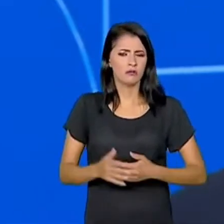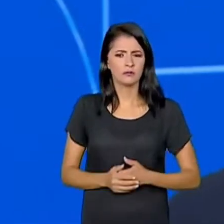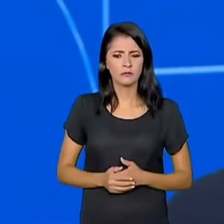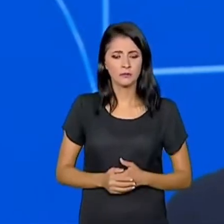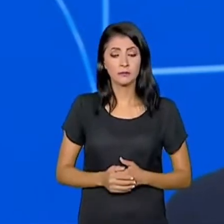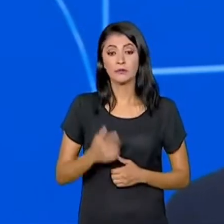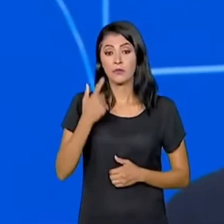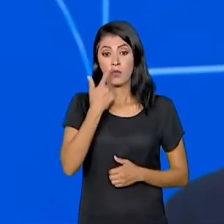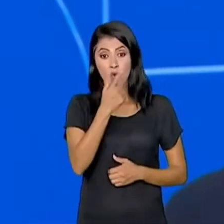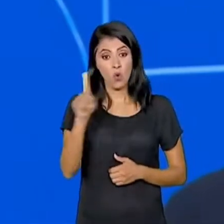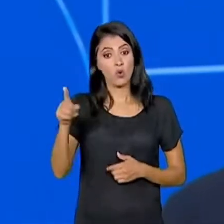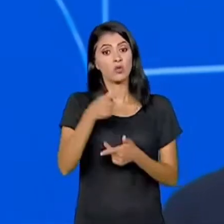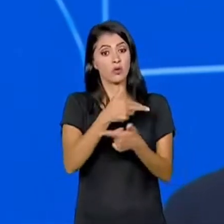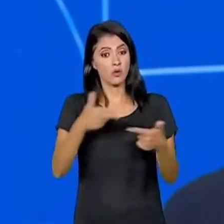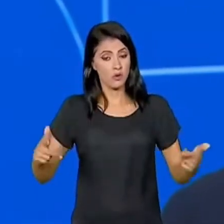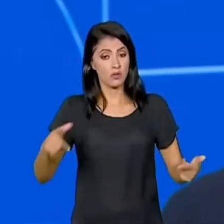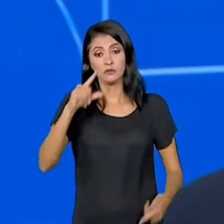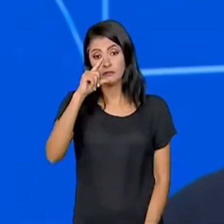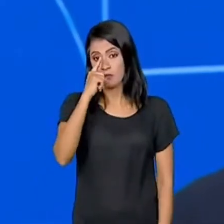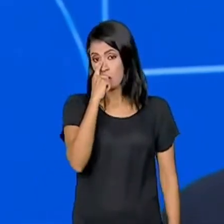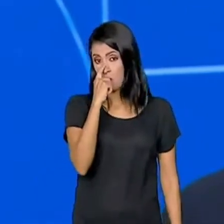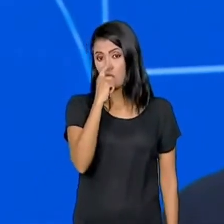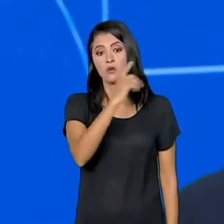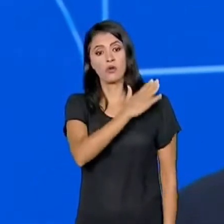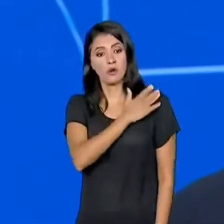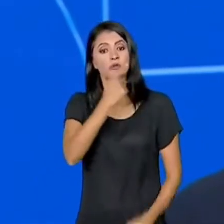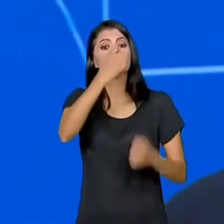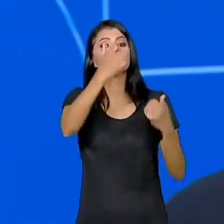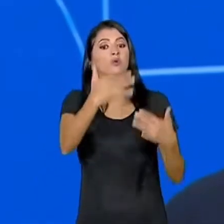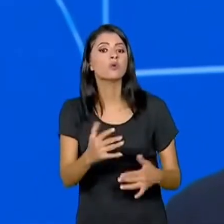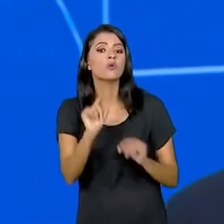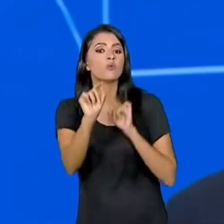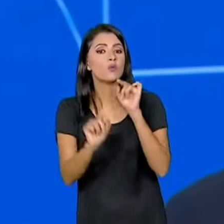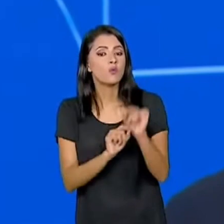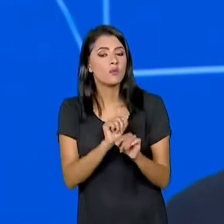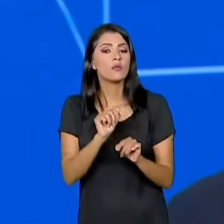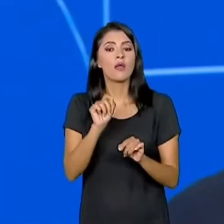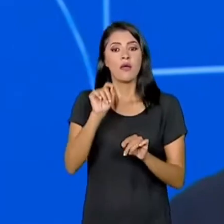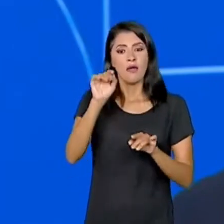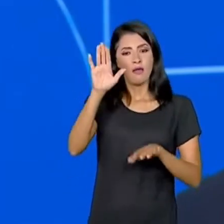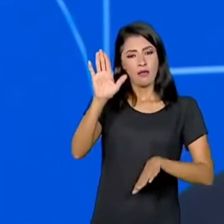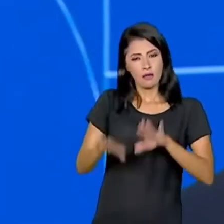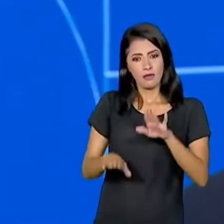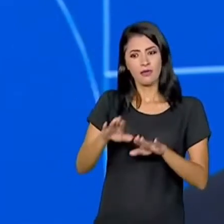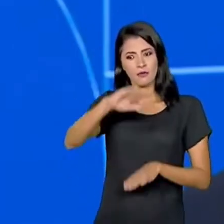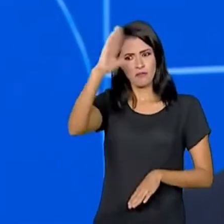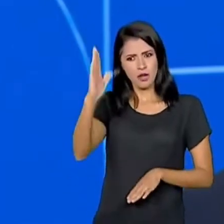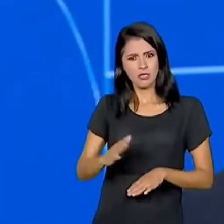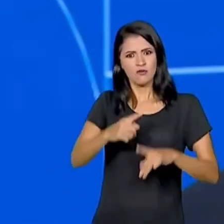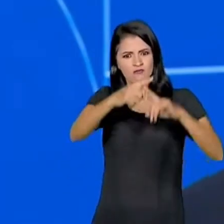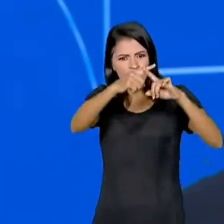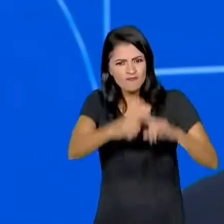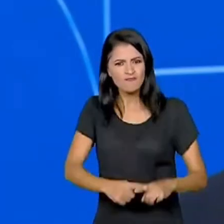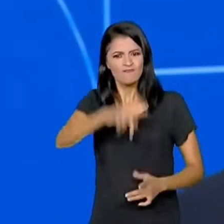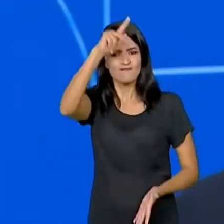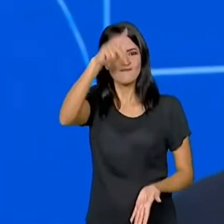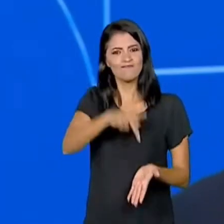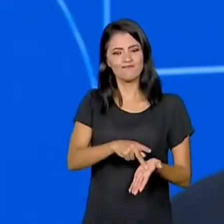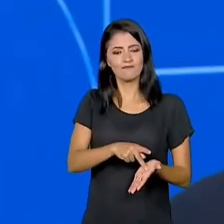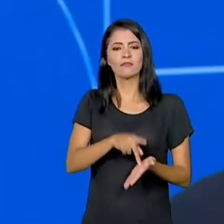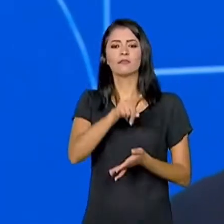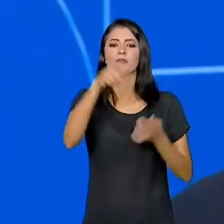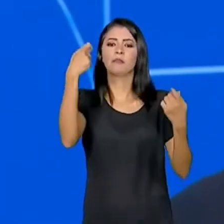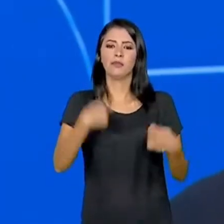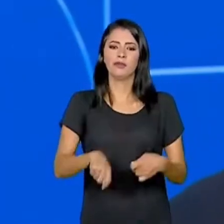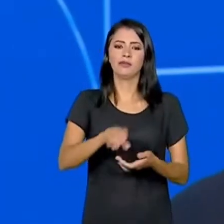disse, nós temos que levar em conta, é que muitas vezes, para que o Brasil se torne competitivo, o Brasil tem